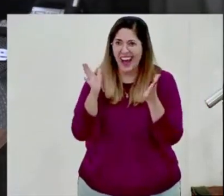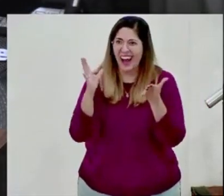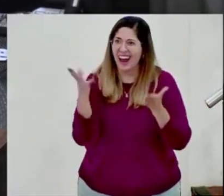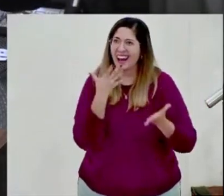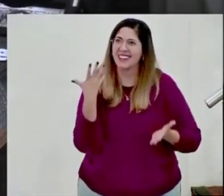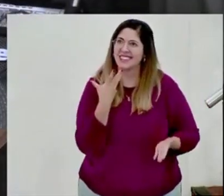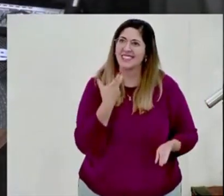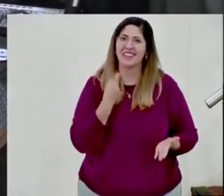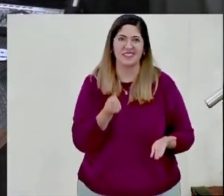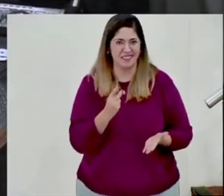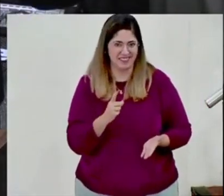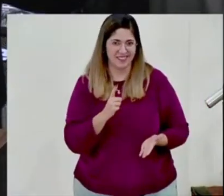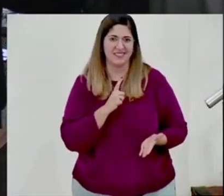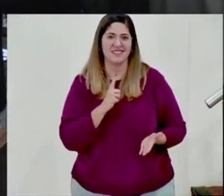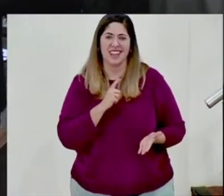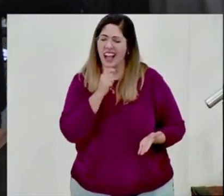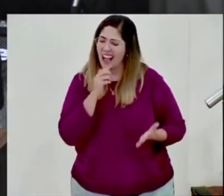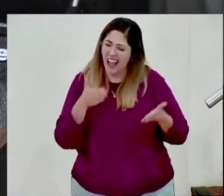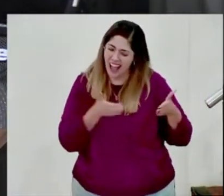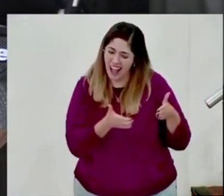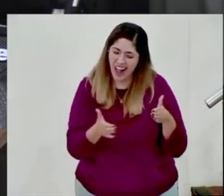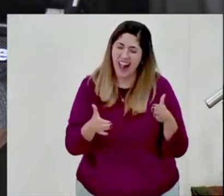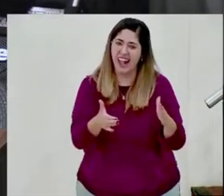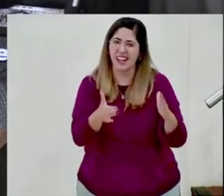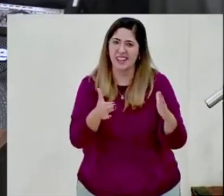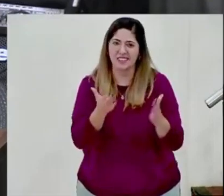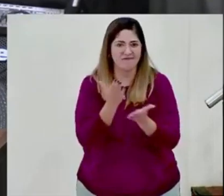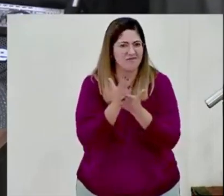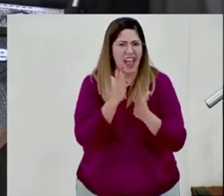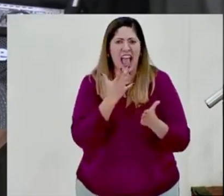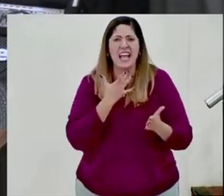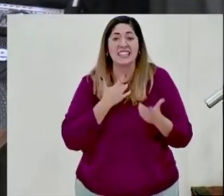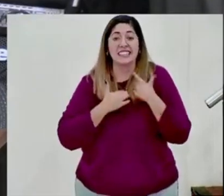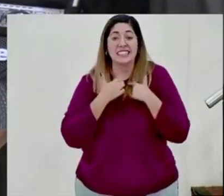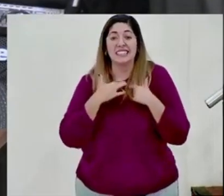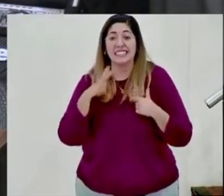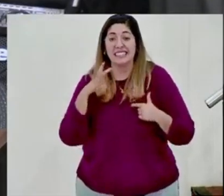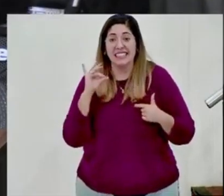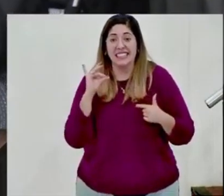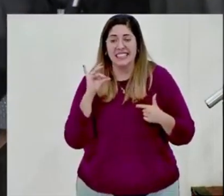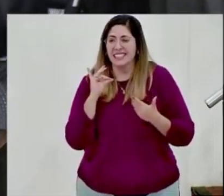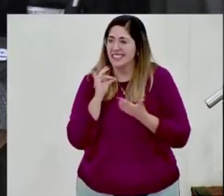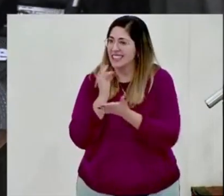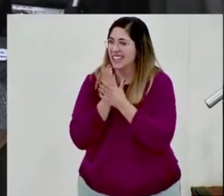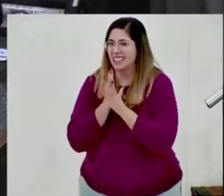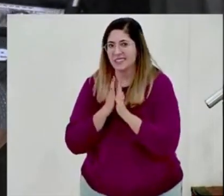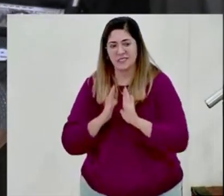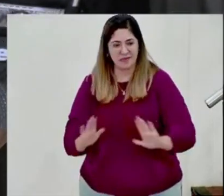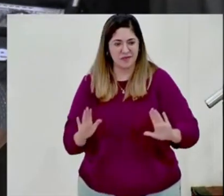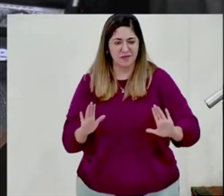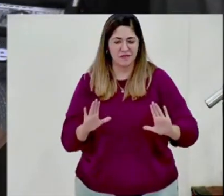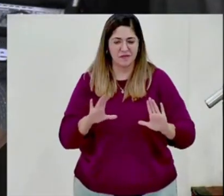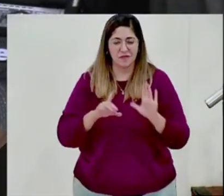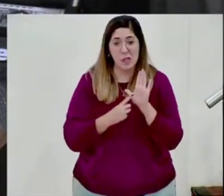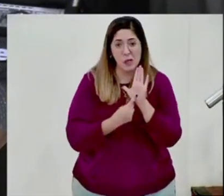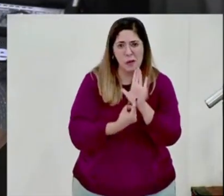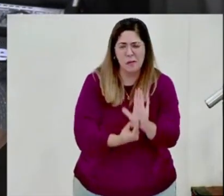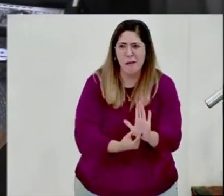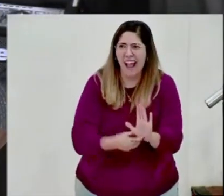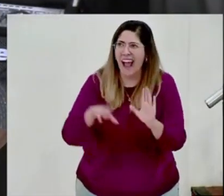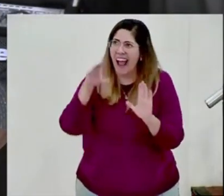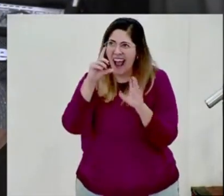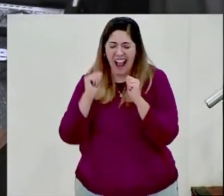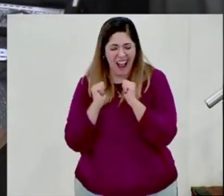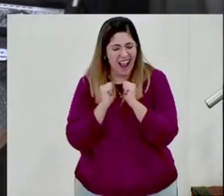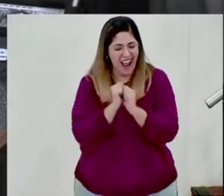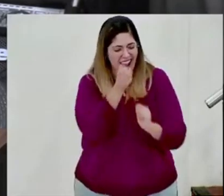você também encontrará um rio que vai matar a sua sede, um rio que é a expressão do Deus conosco, do Emanuel, do